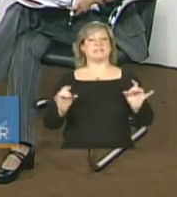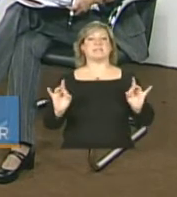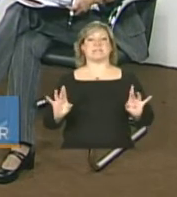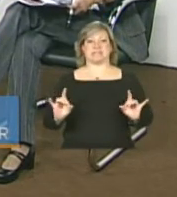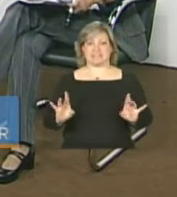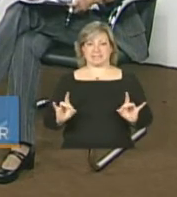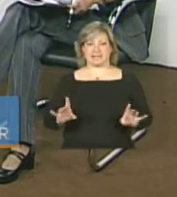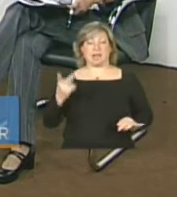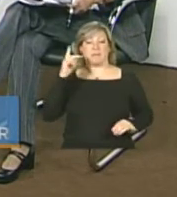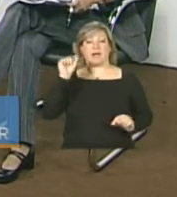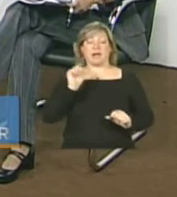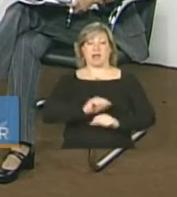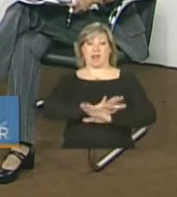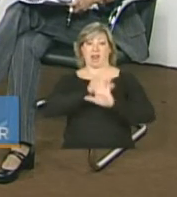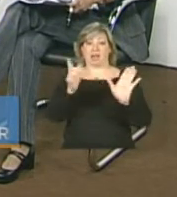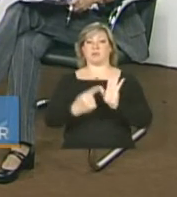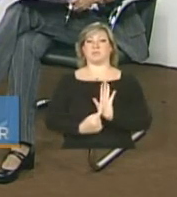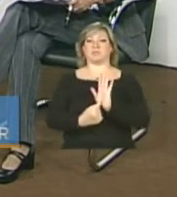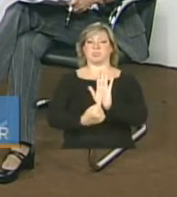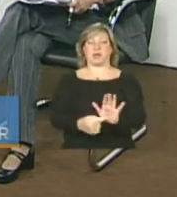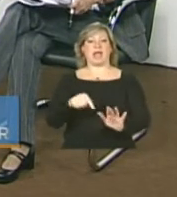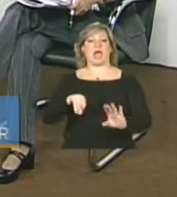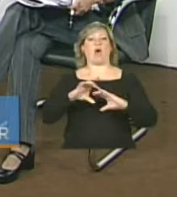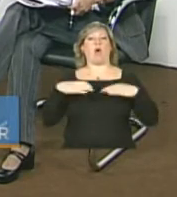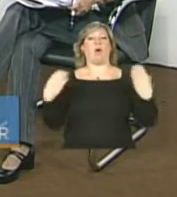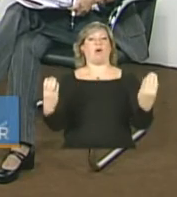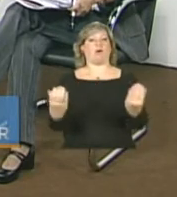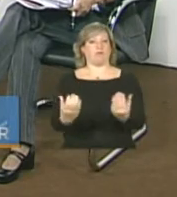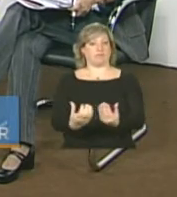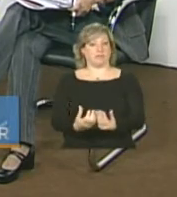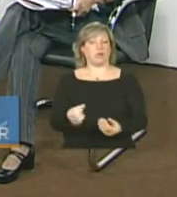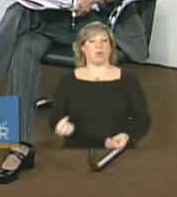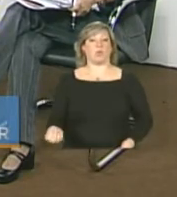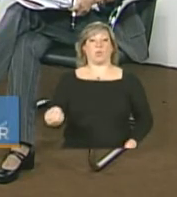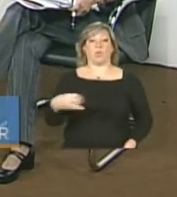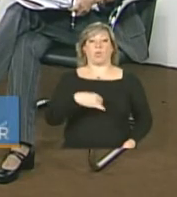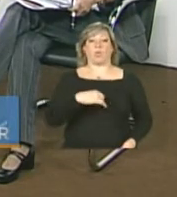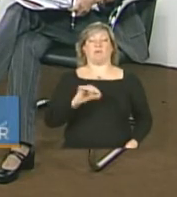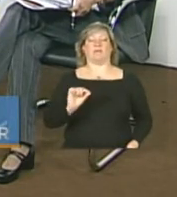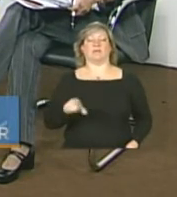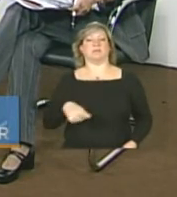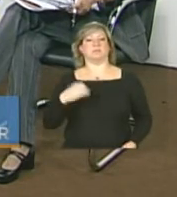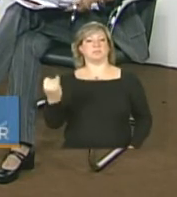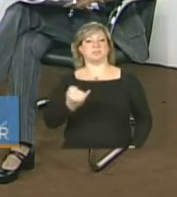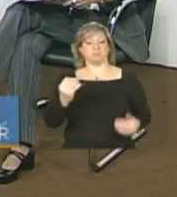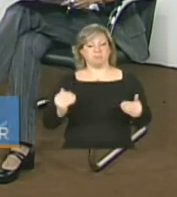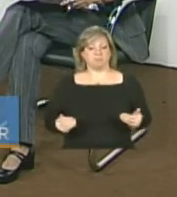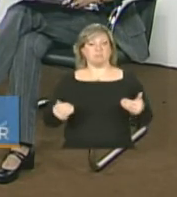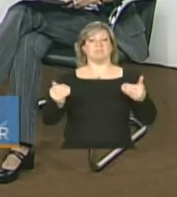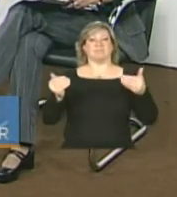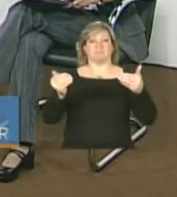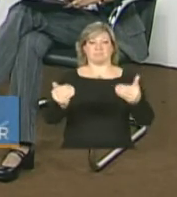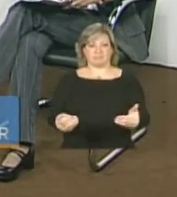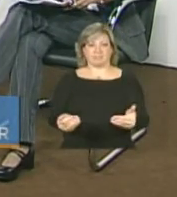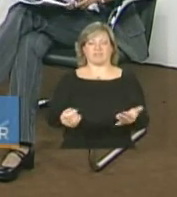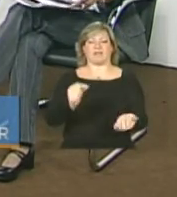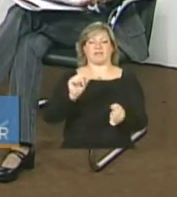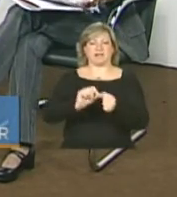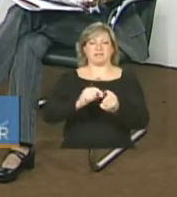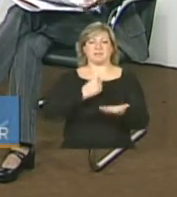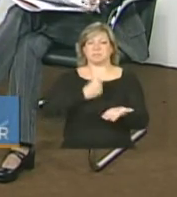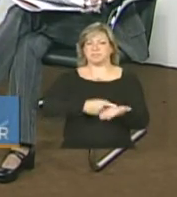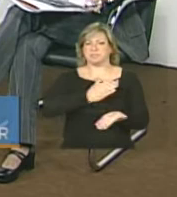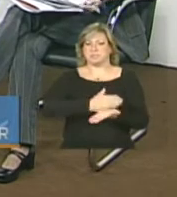já fique bastante claro que essa conferência inova pelo fato de dar esse passo a mais na concretização